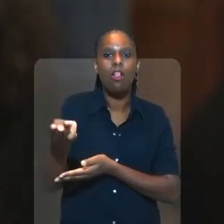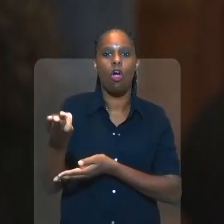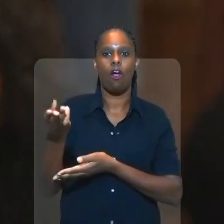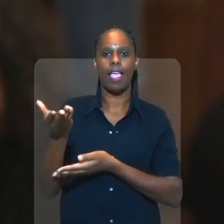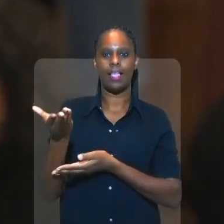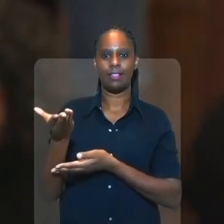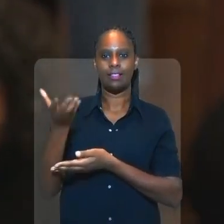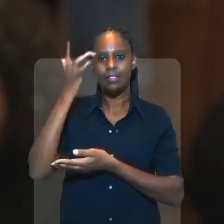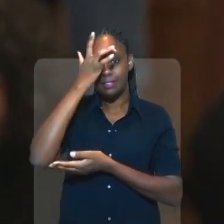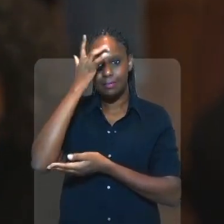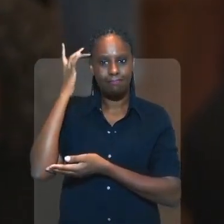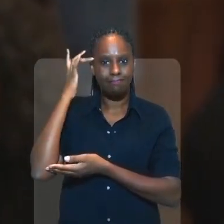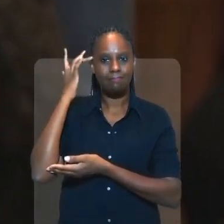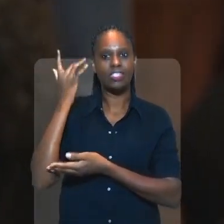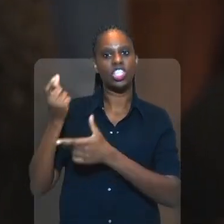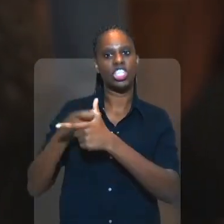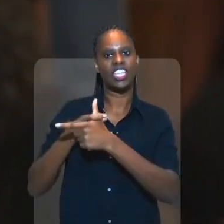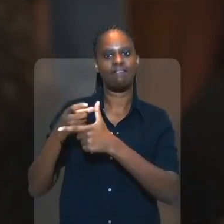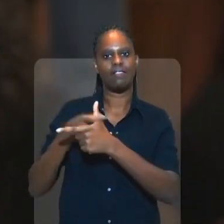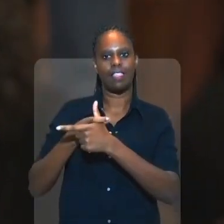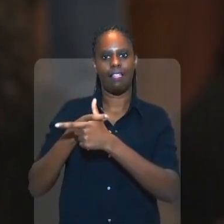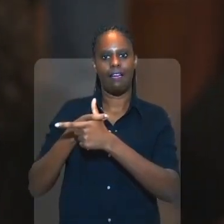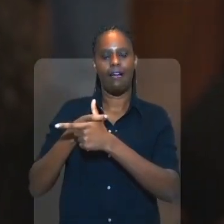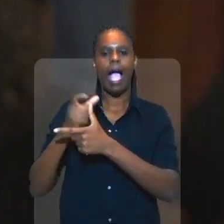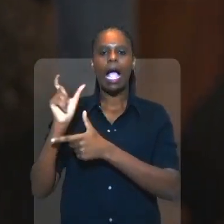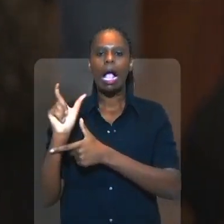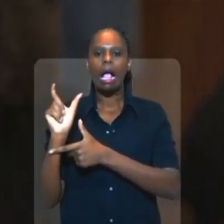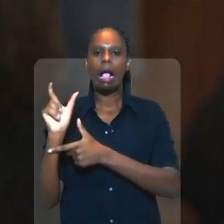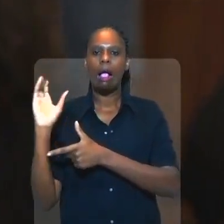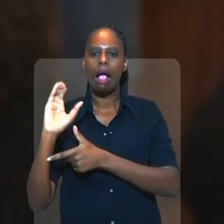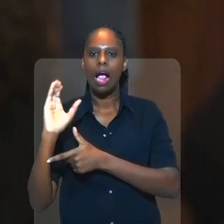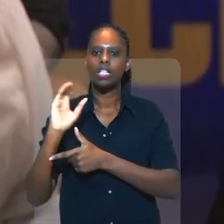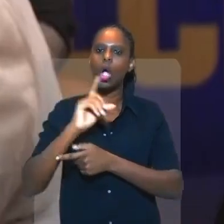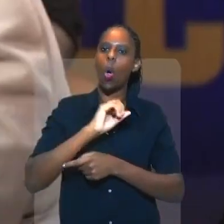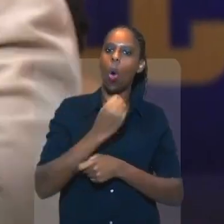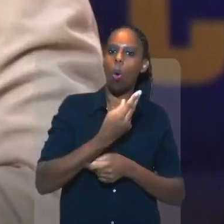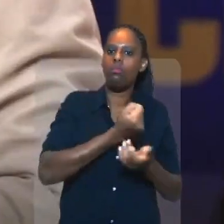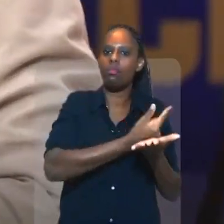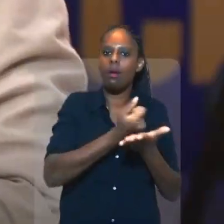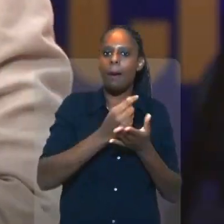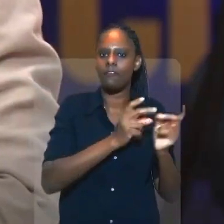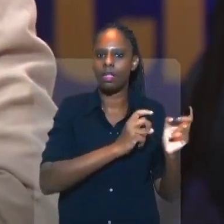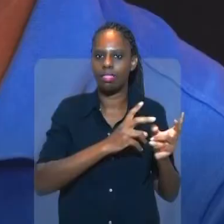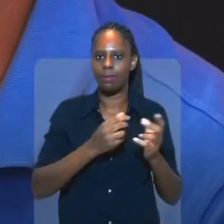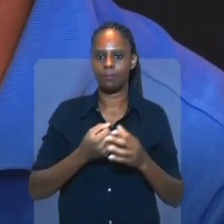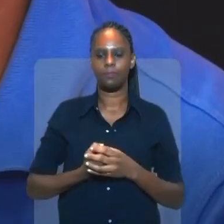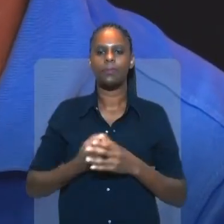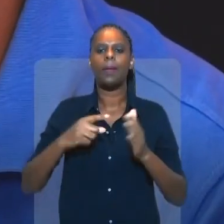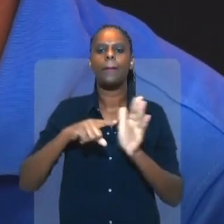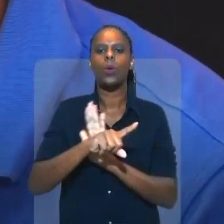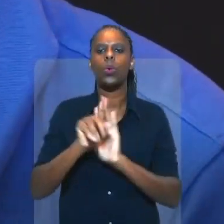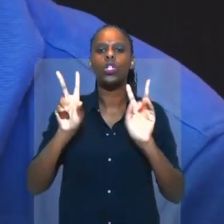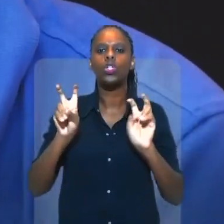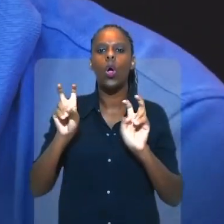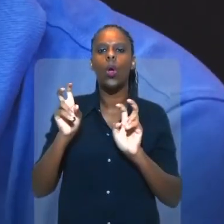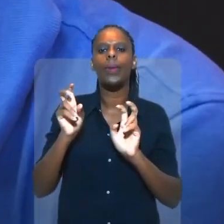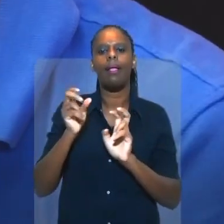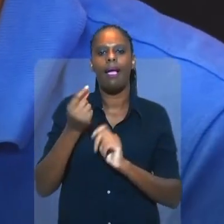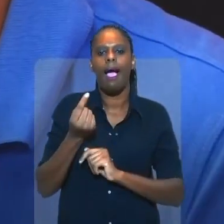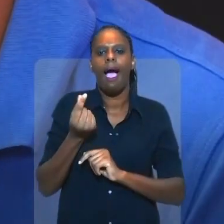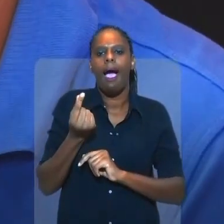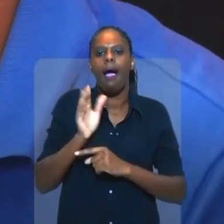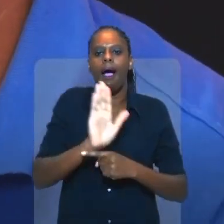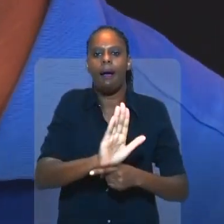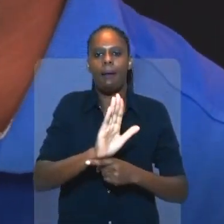milhões de pessoas que estão com dúvida ou no cartão de crédito gostaria de perguntar sobre